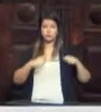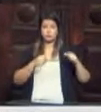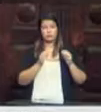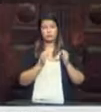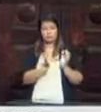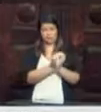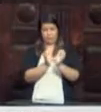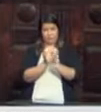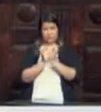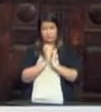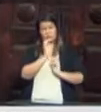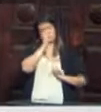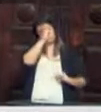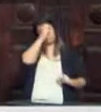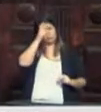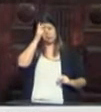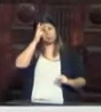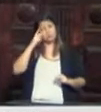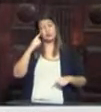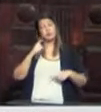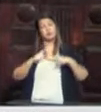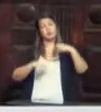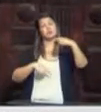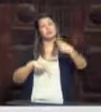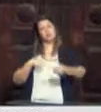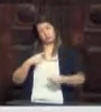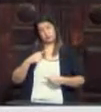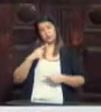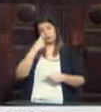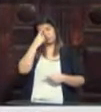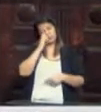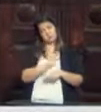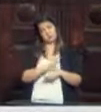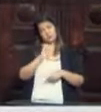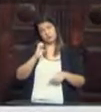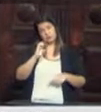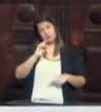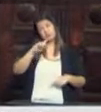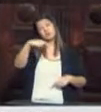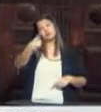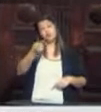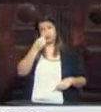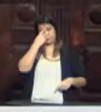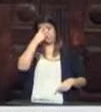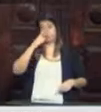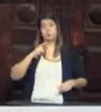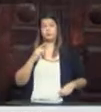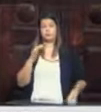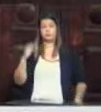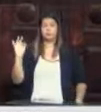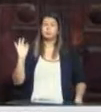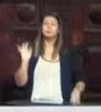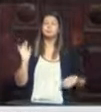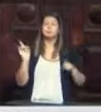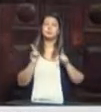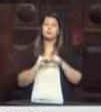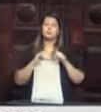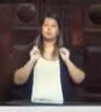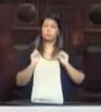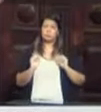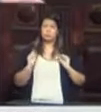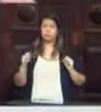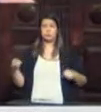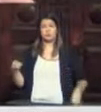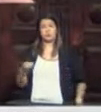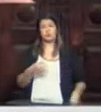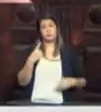recursos, principalmente eles, para depois pensar em Estado e depois pensar em União. A necessidade de um novo pacto federativo, ela é mais